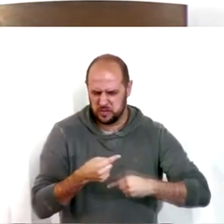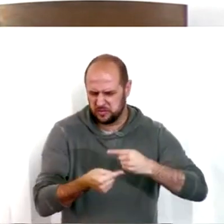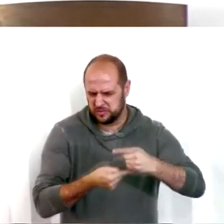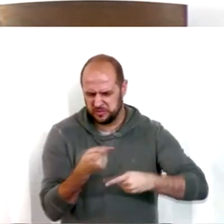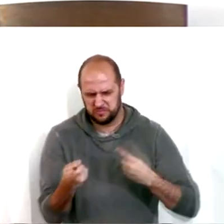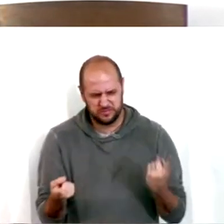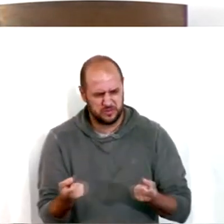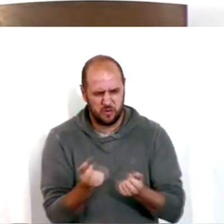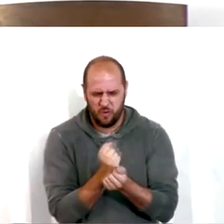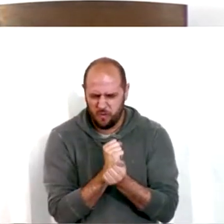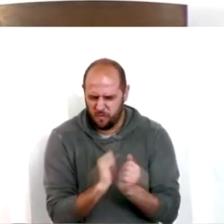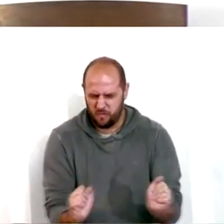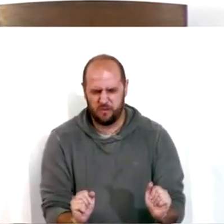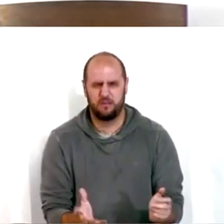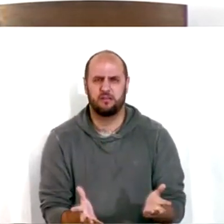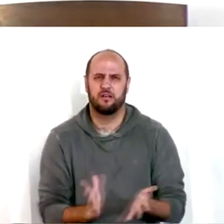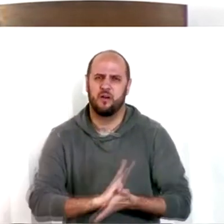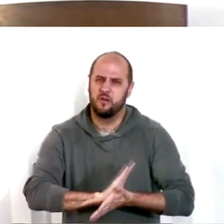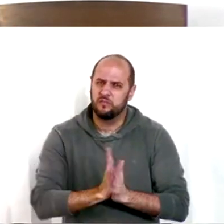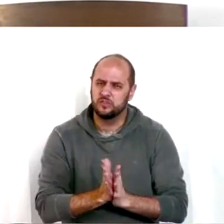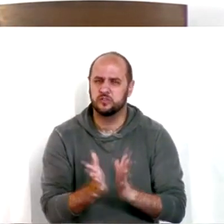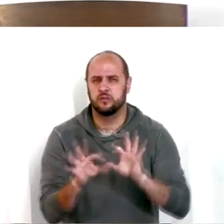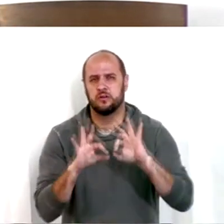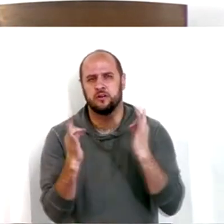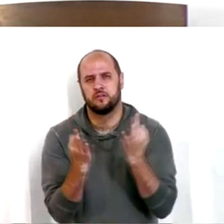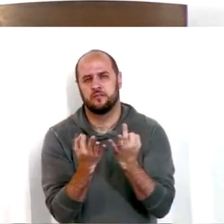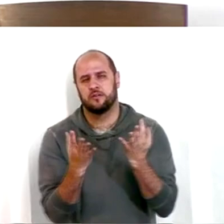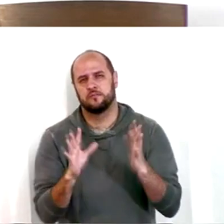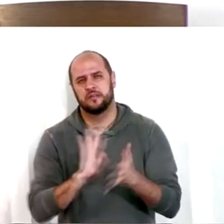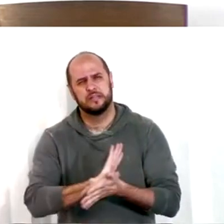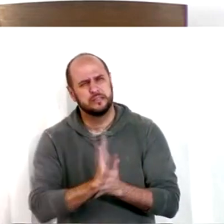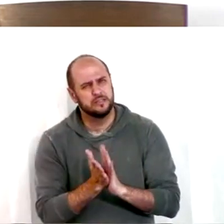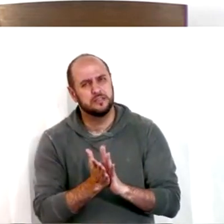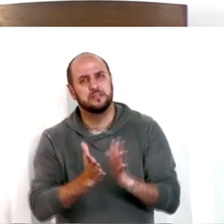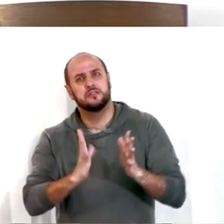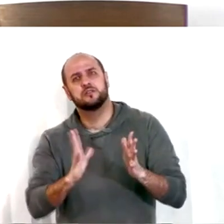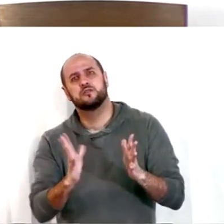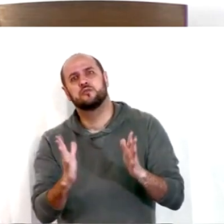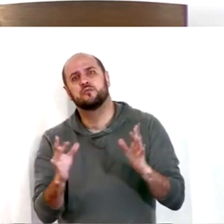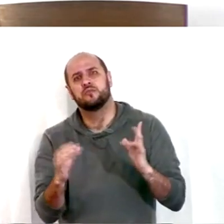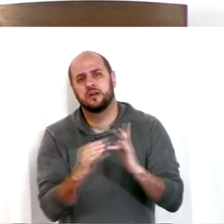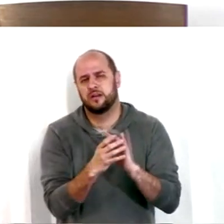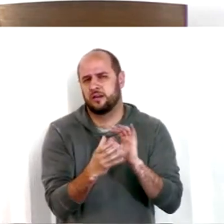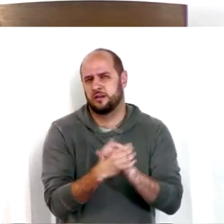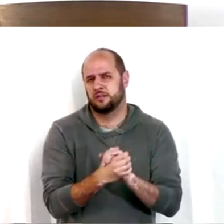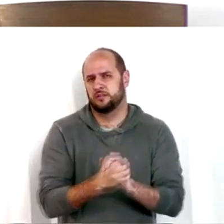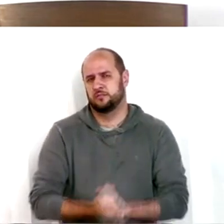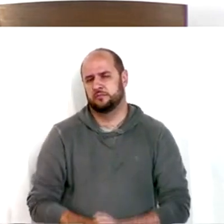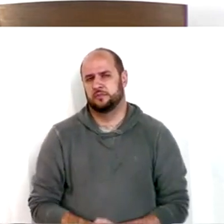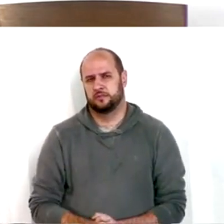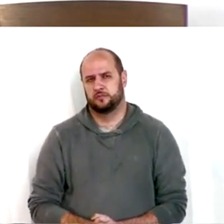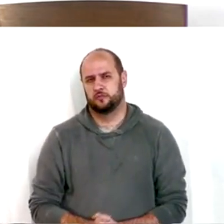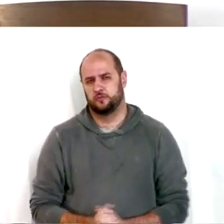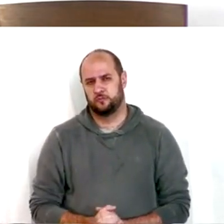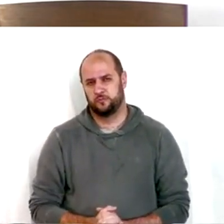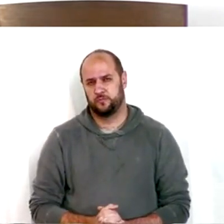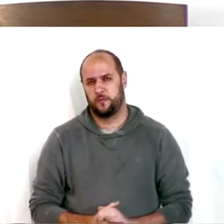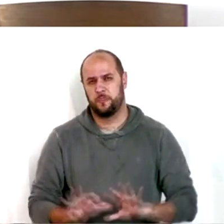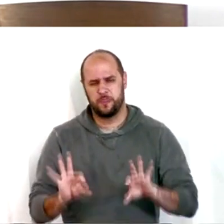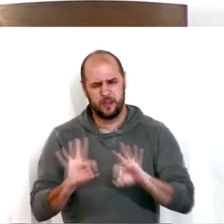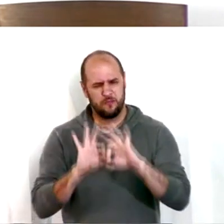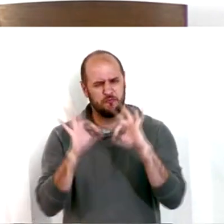a relacionamentos conjugais, famílias esfaceladas.